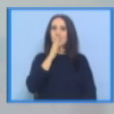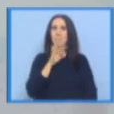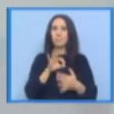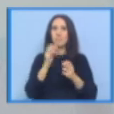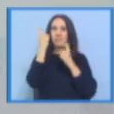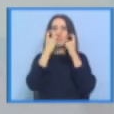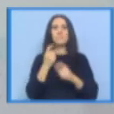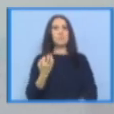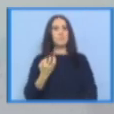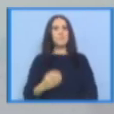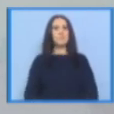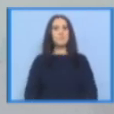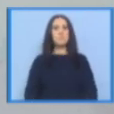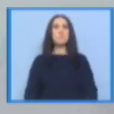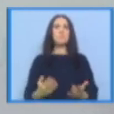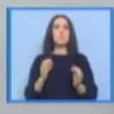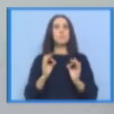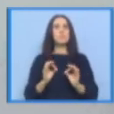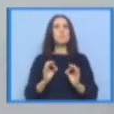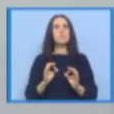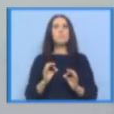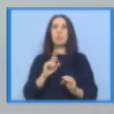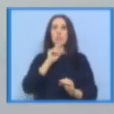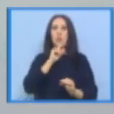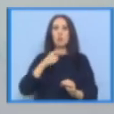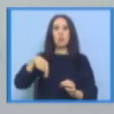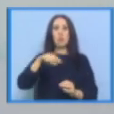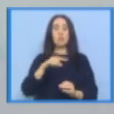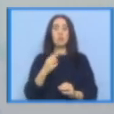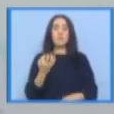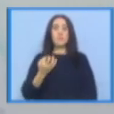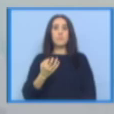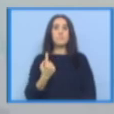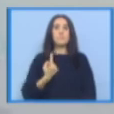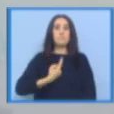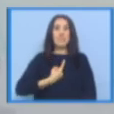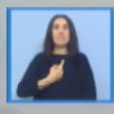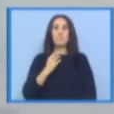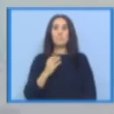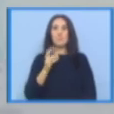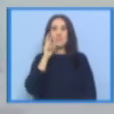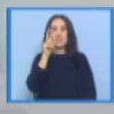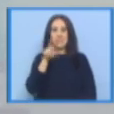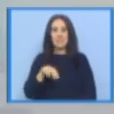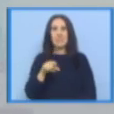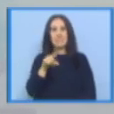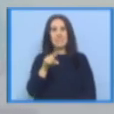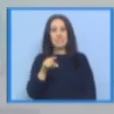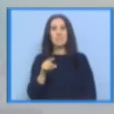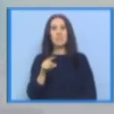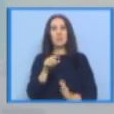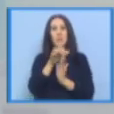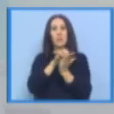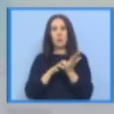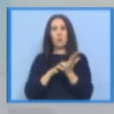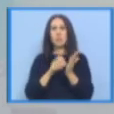da reflexão e ninguém está livre e é quase obrigatório ir lá visitar então esta nota